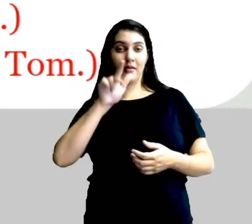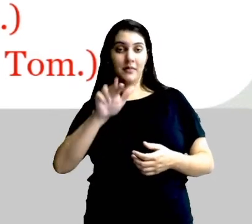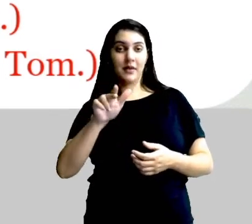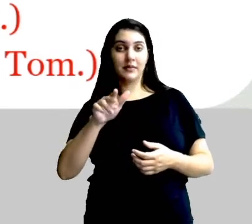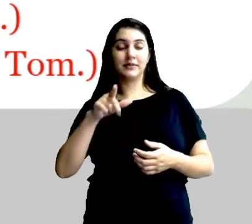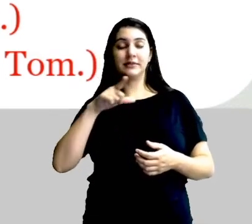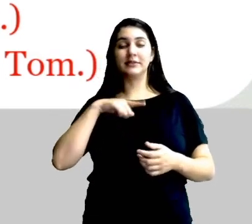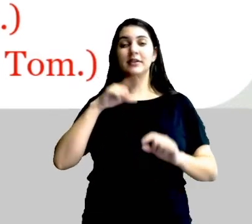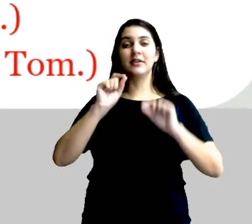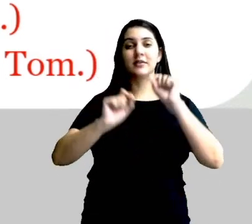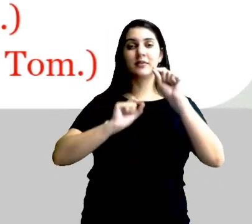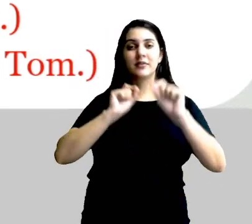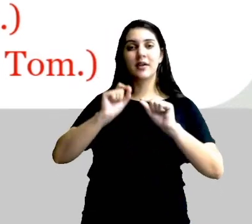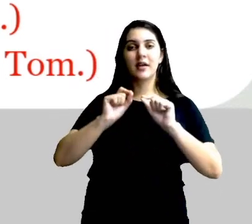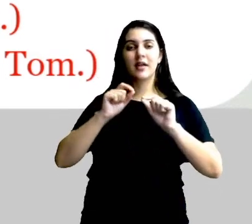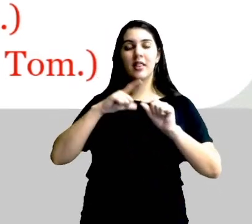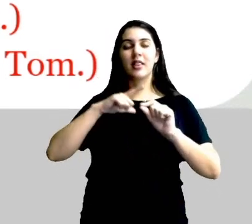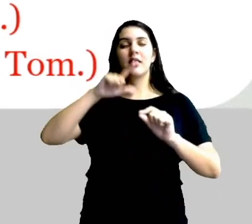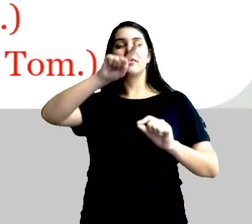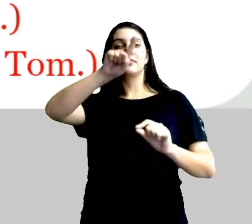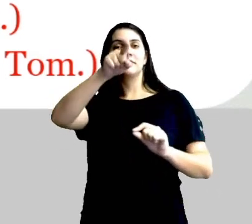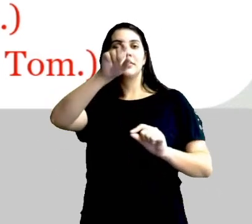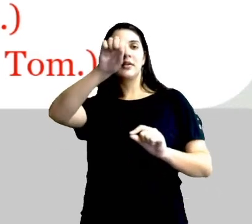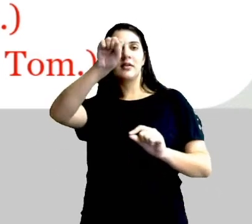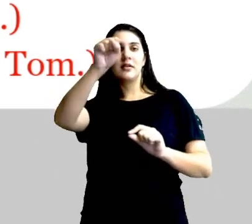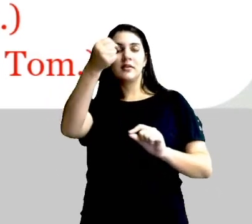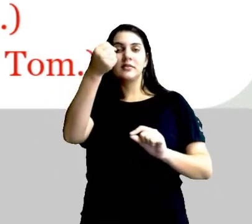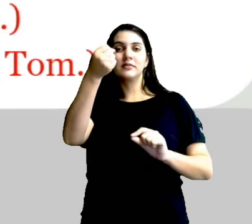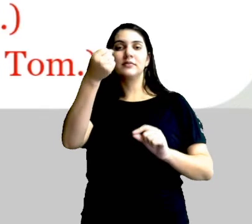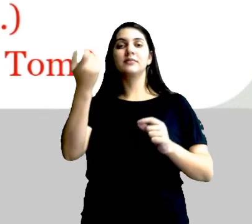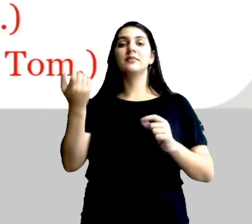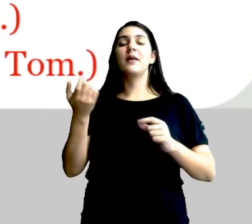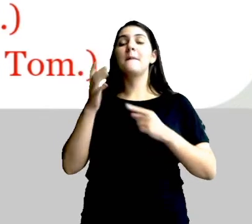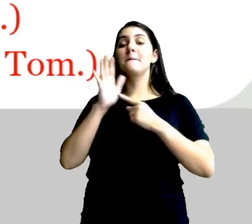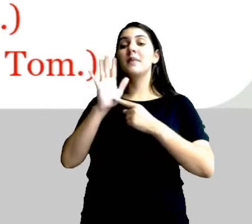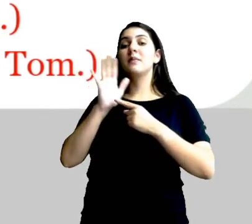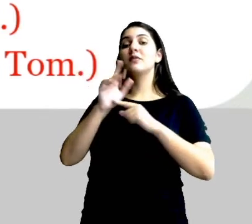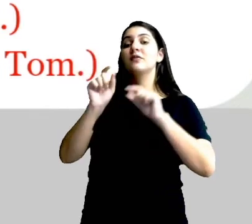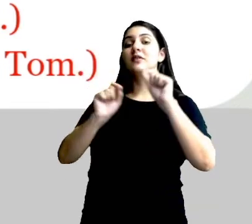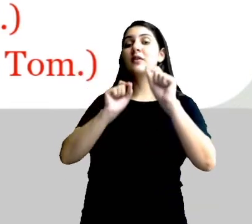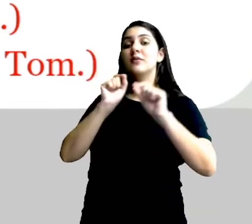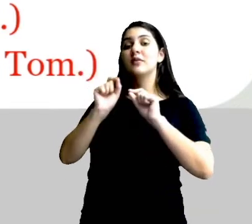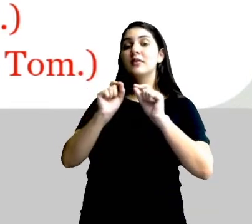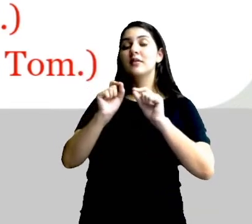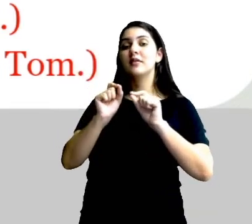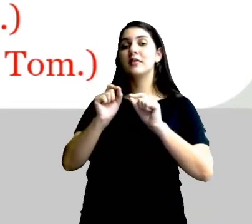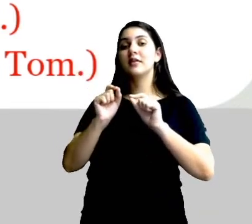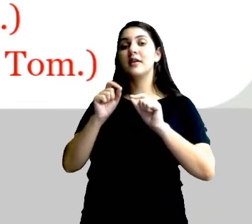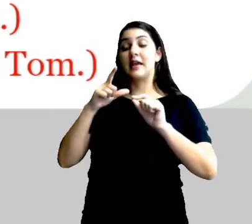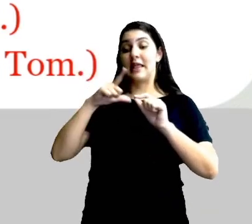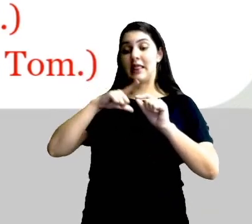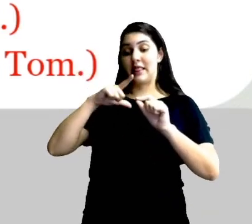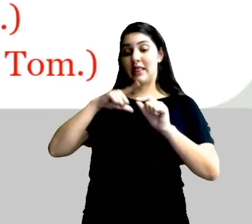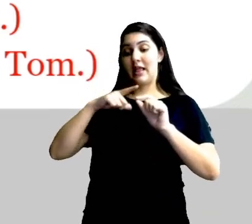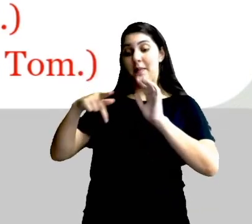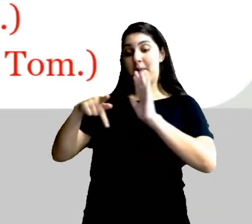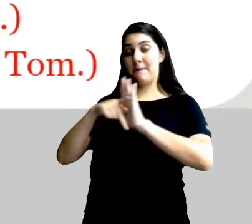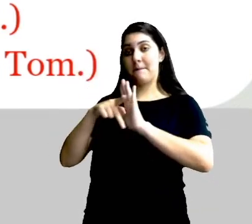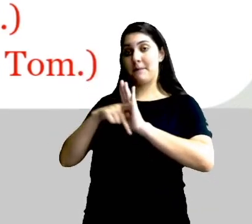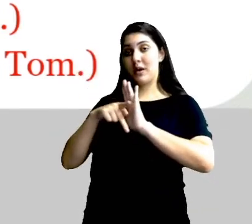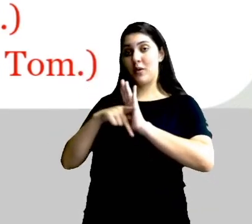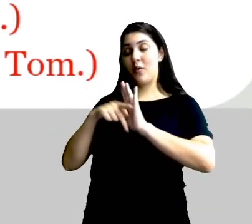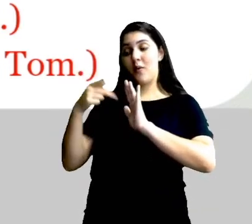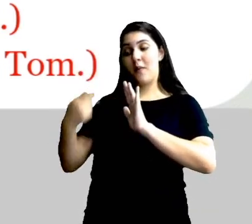irmã. Então, a gente tem aí sempre esse apóstrofo S, gente, para indicar a posse